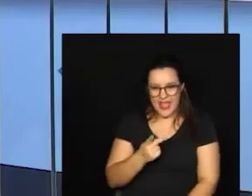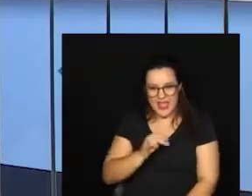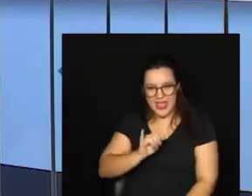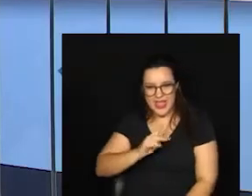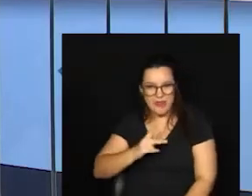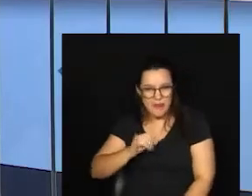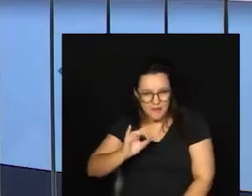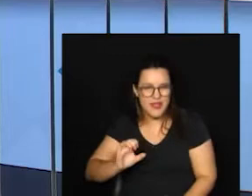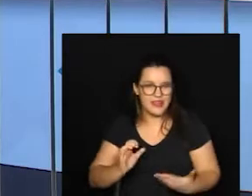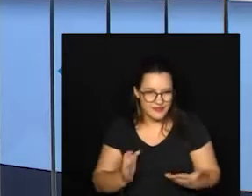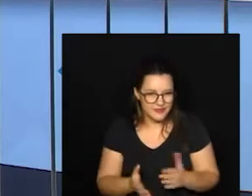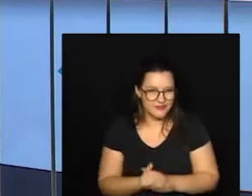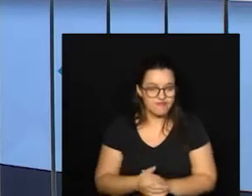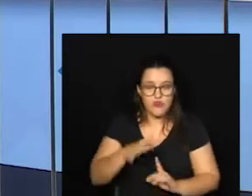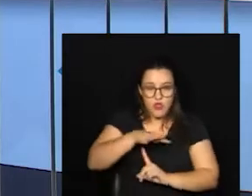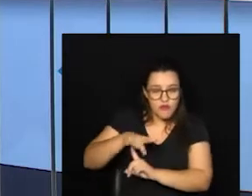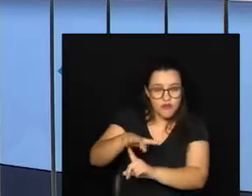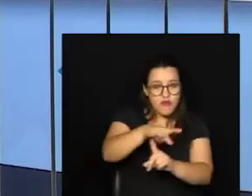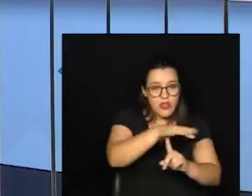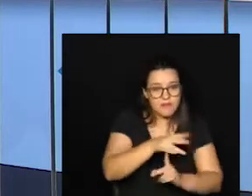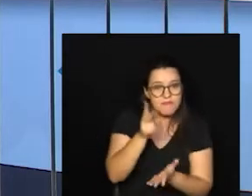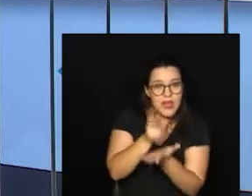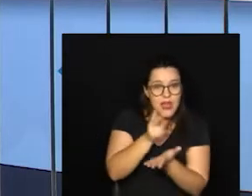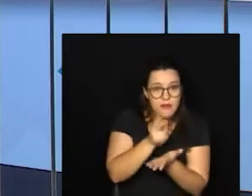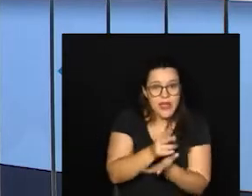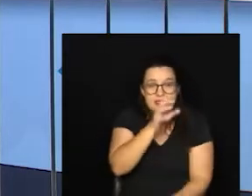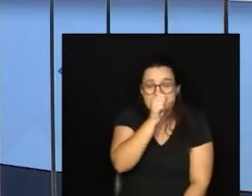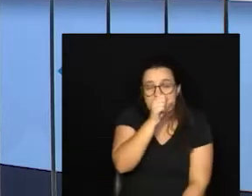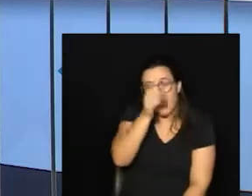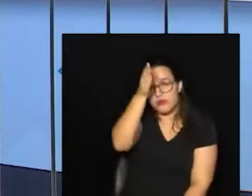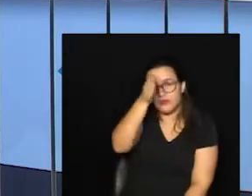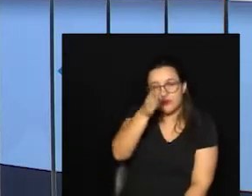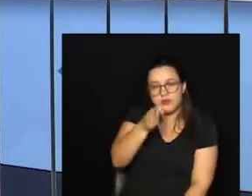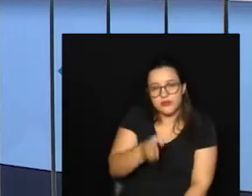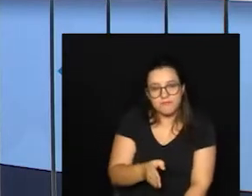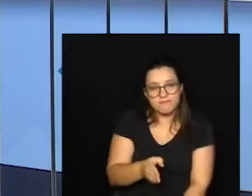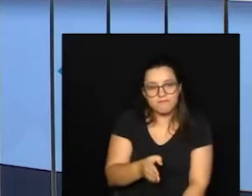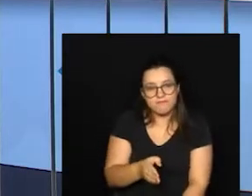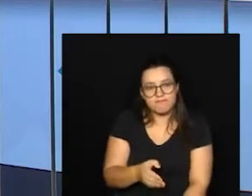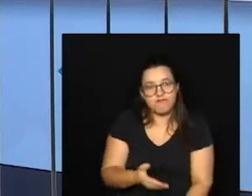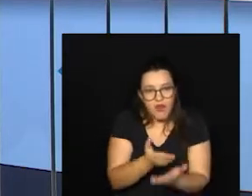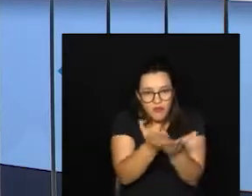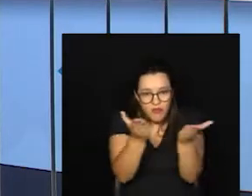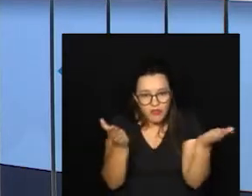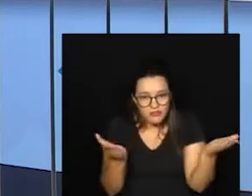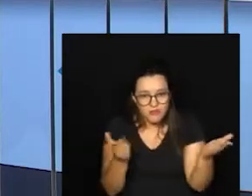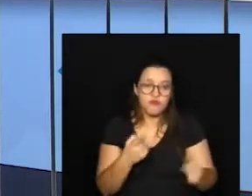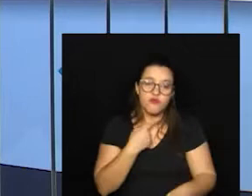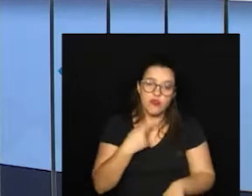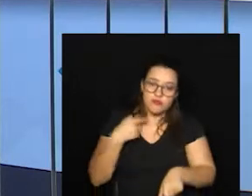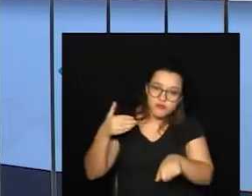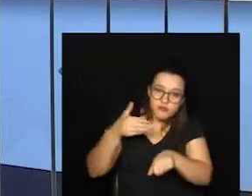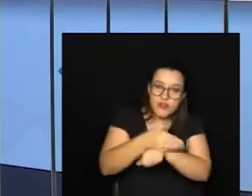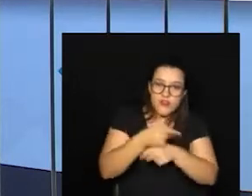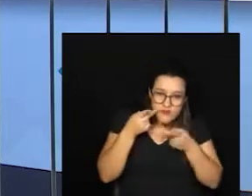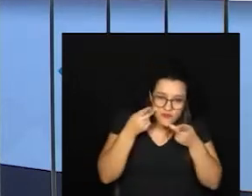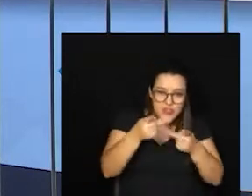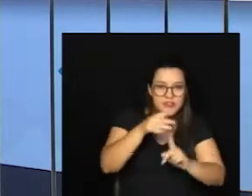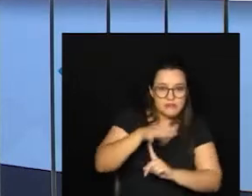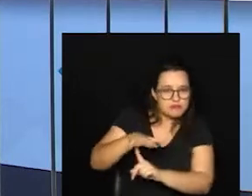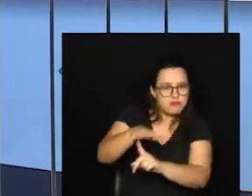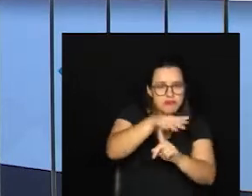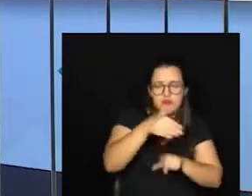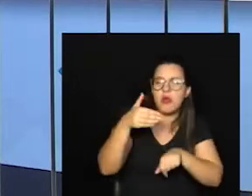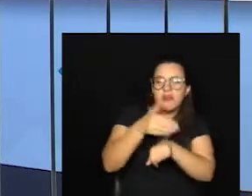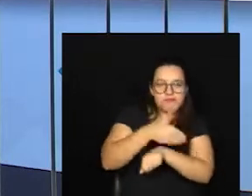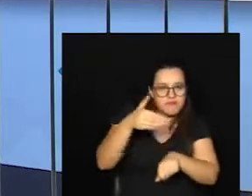A feira, então, vai continuar funcionando sempre aos sábados e você que vai até a Feira Hippie pode continuar